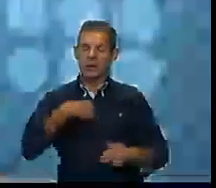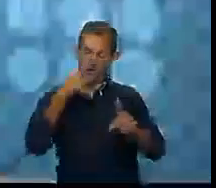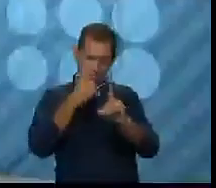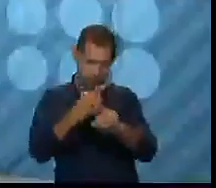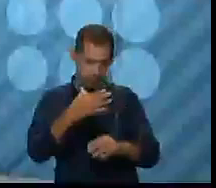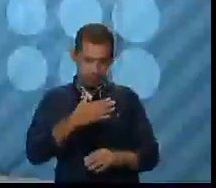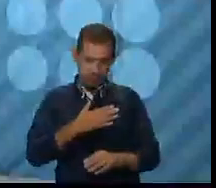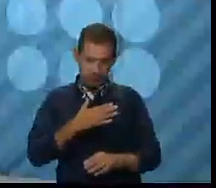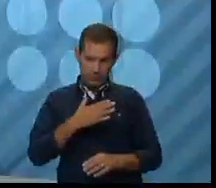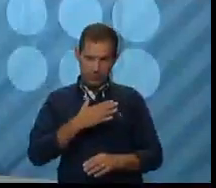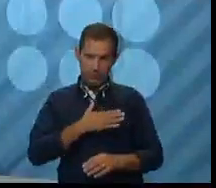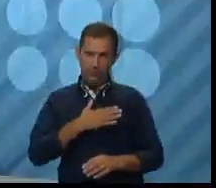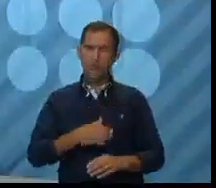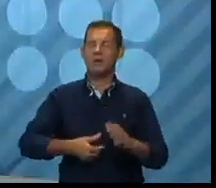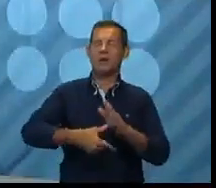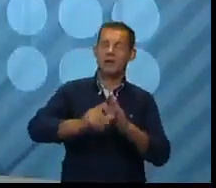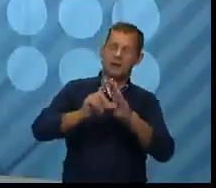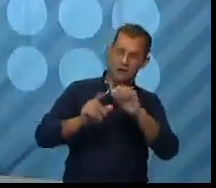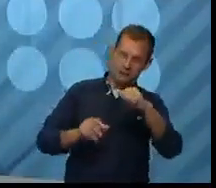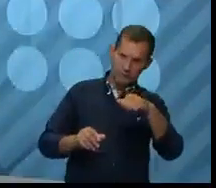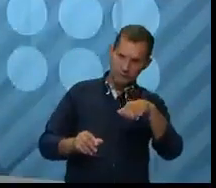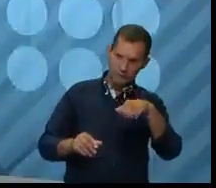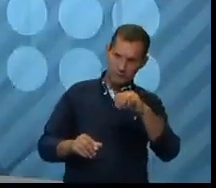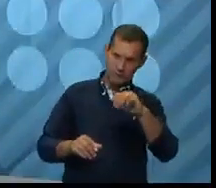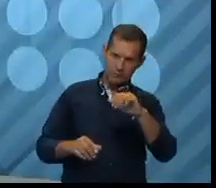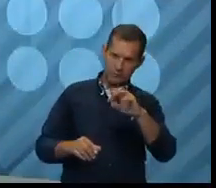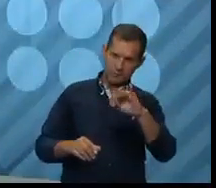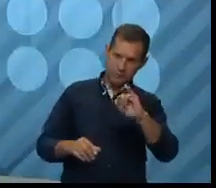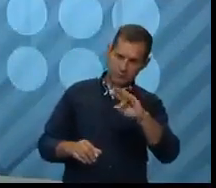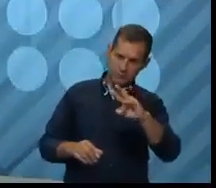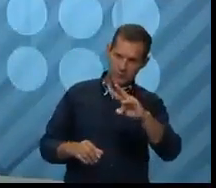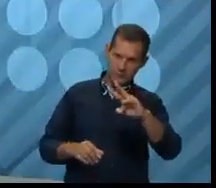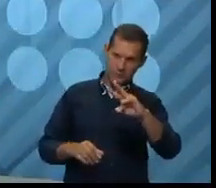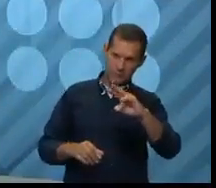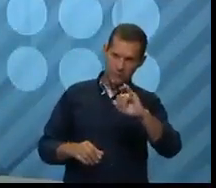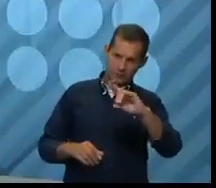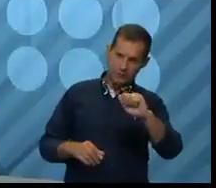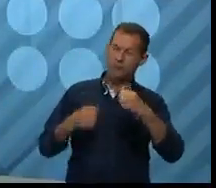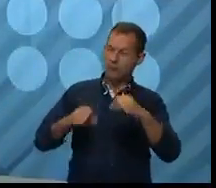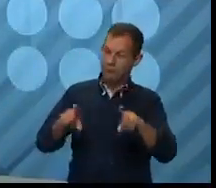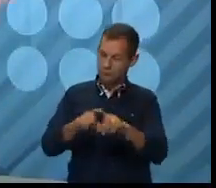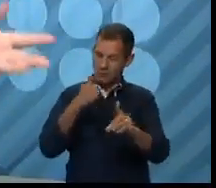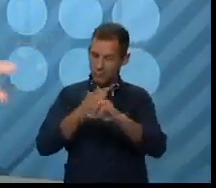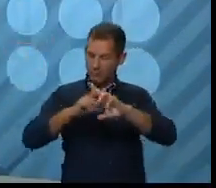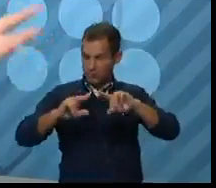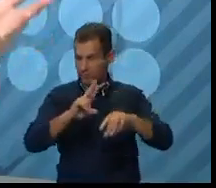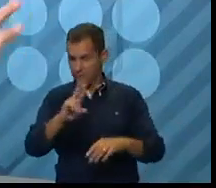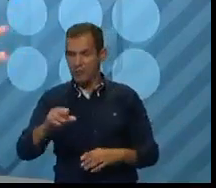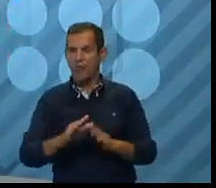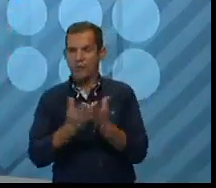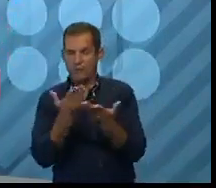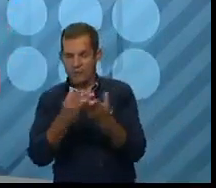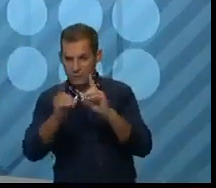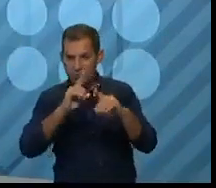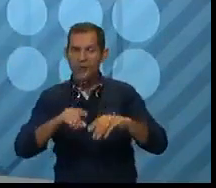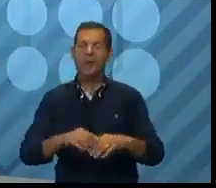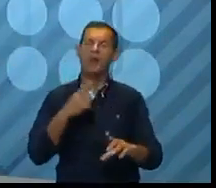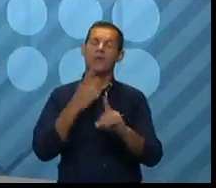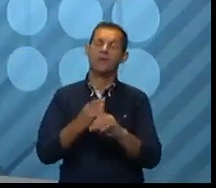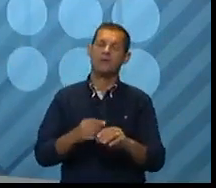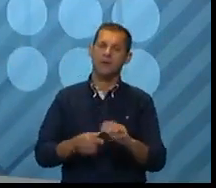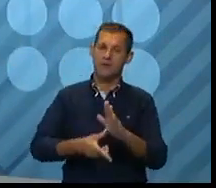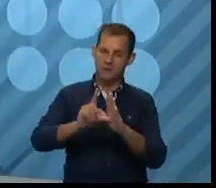encontro a minha antiderivada, encontrei minha antiderivada ou primitiva, você também pode encontrar esse nome nos livros didáticos. Encontrei